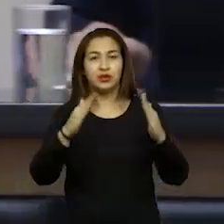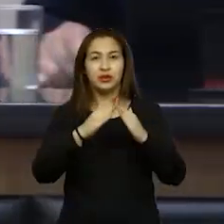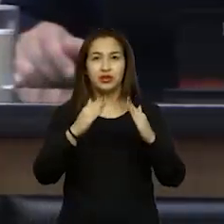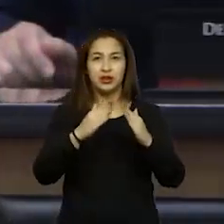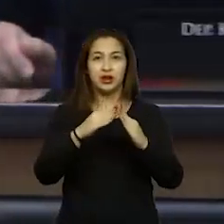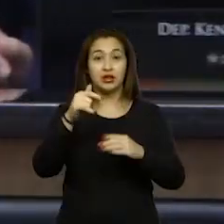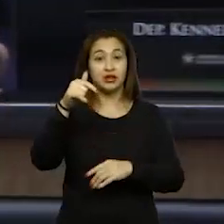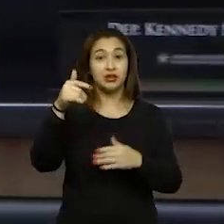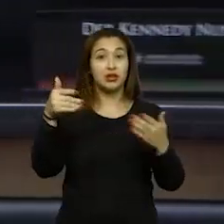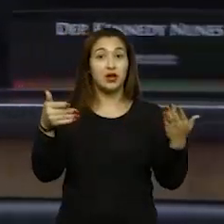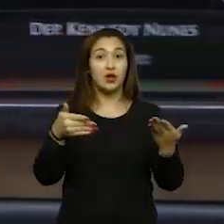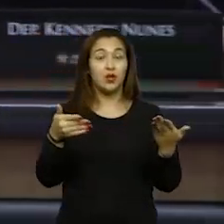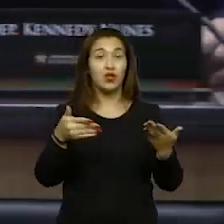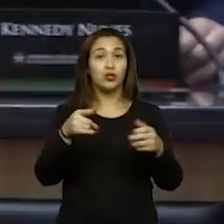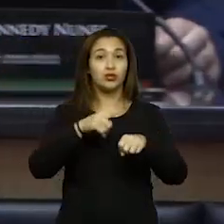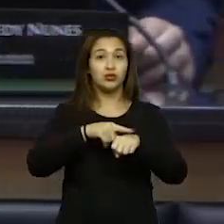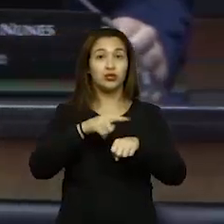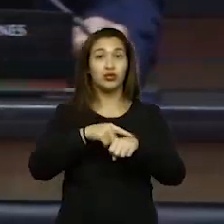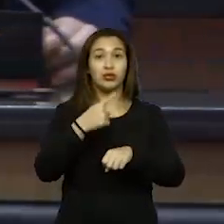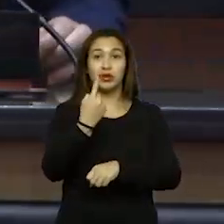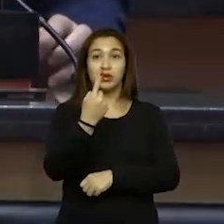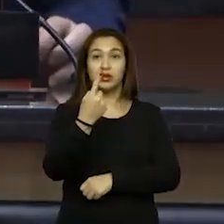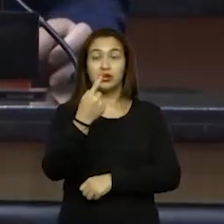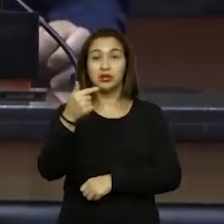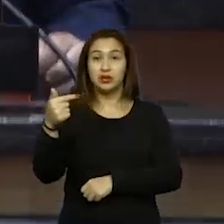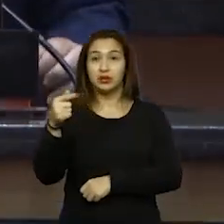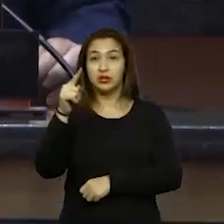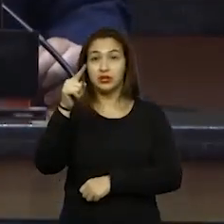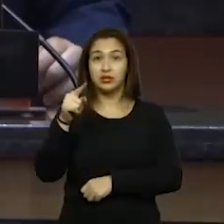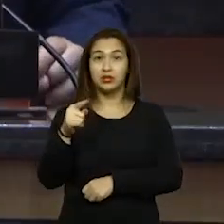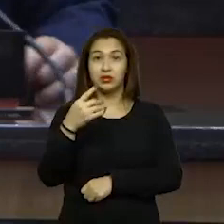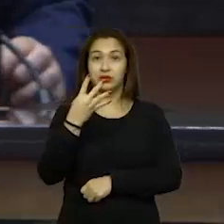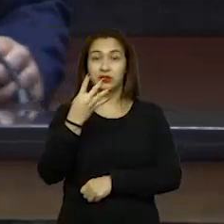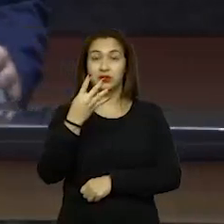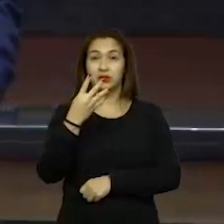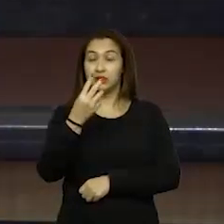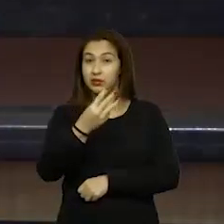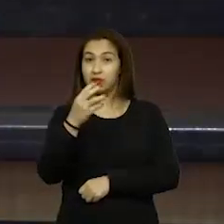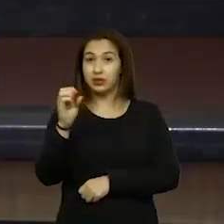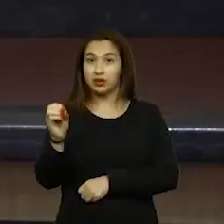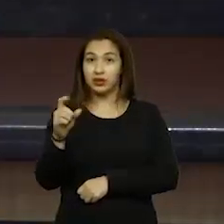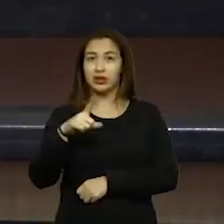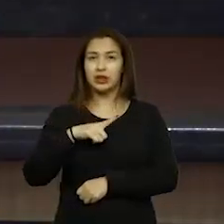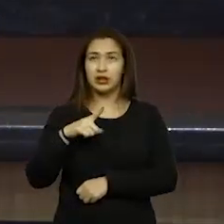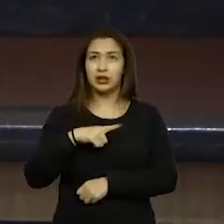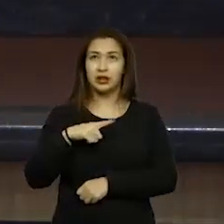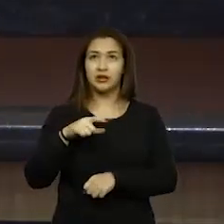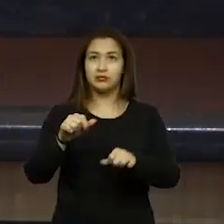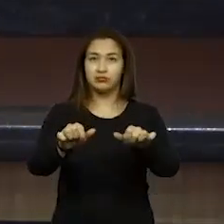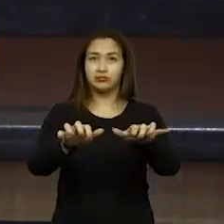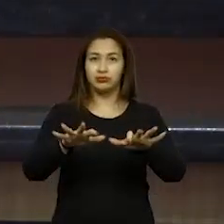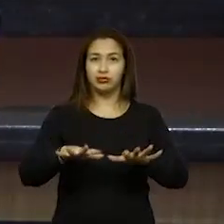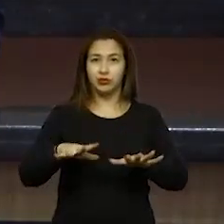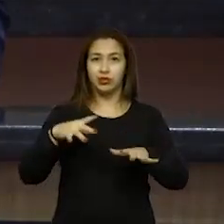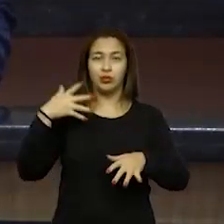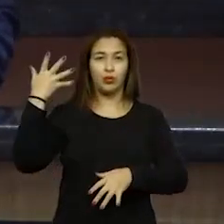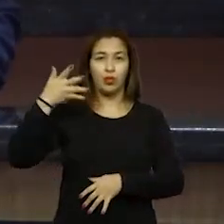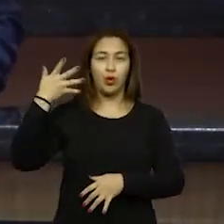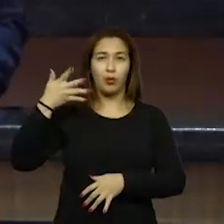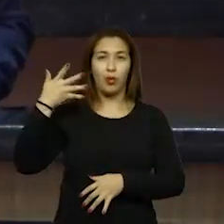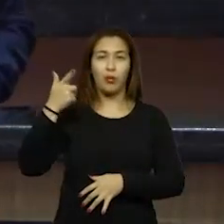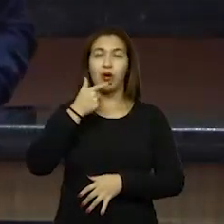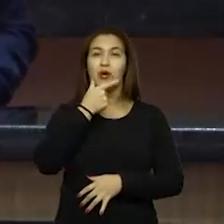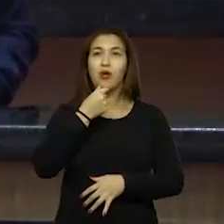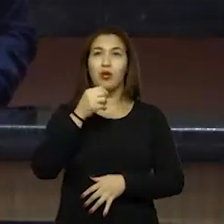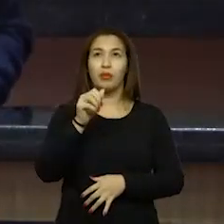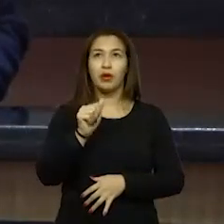5h30, nós vamos ter, deputado Milton Obos, a palestra do Augusto Piazza,